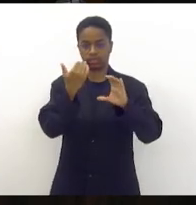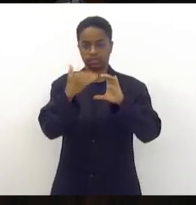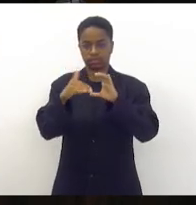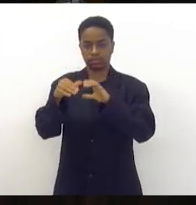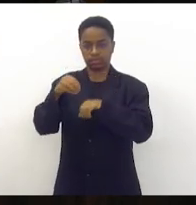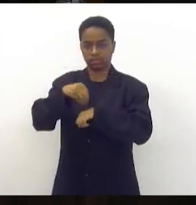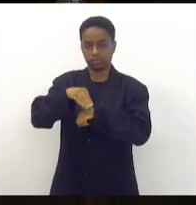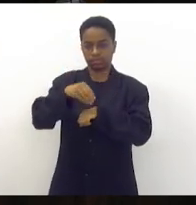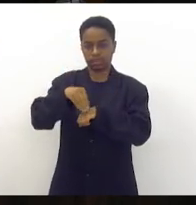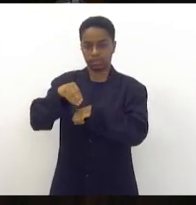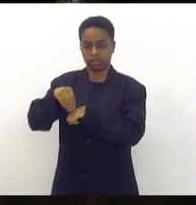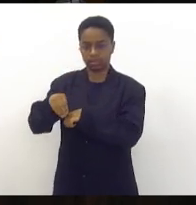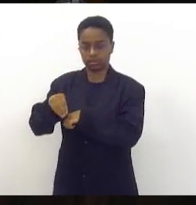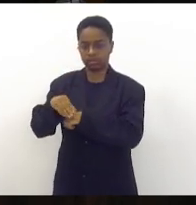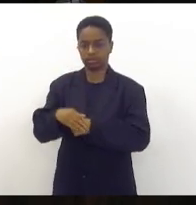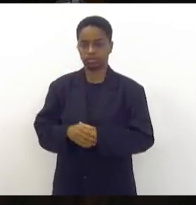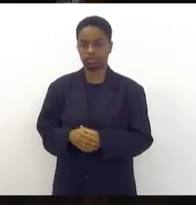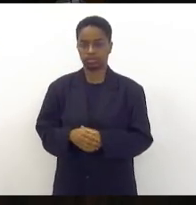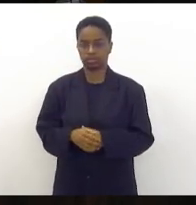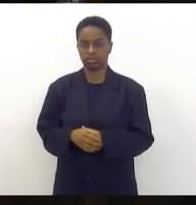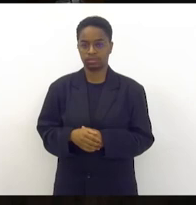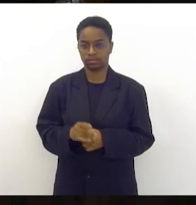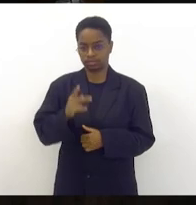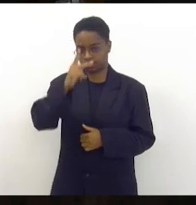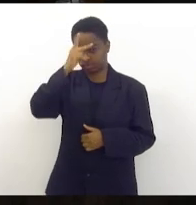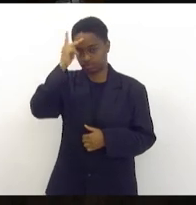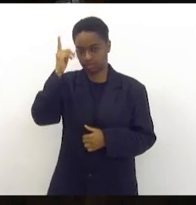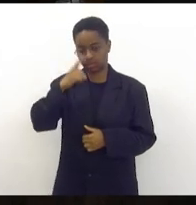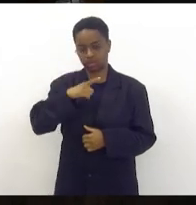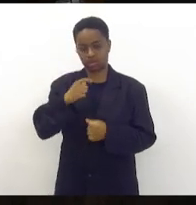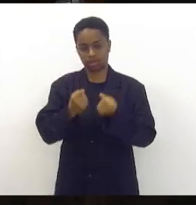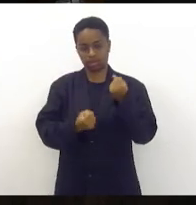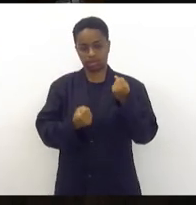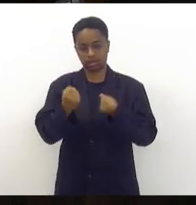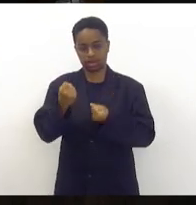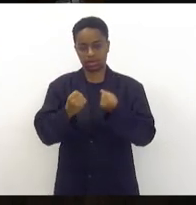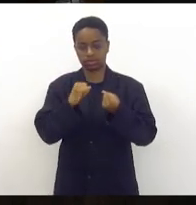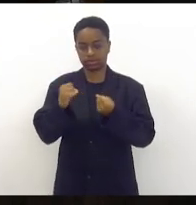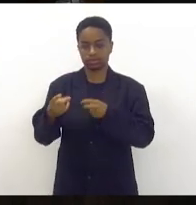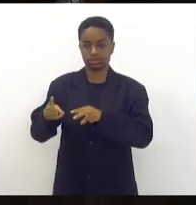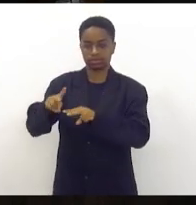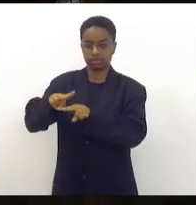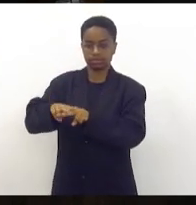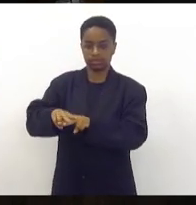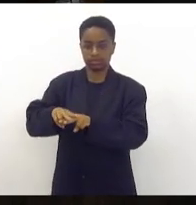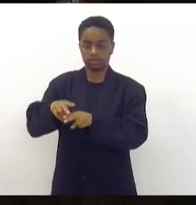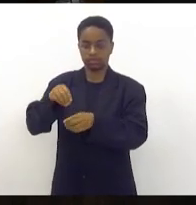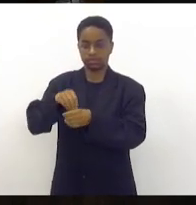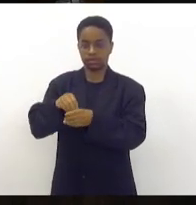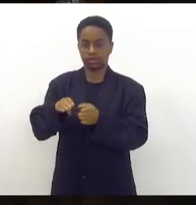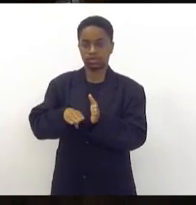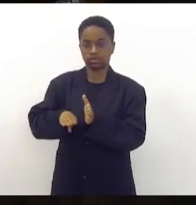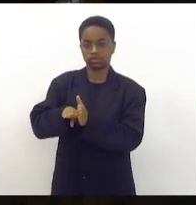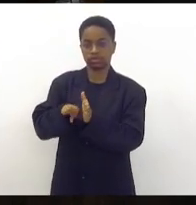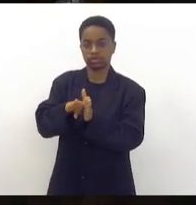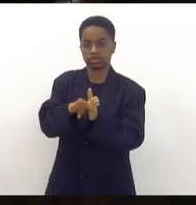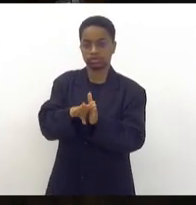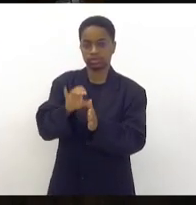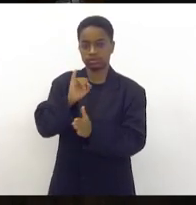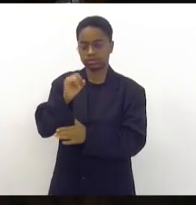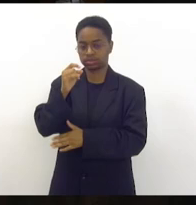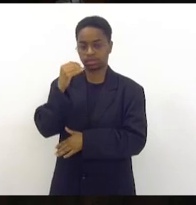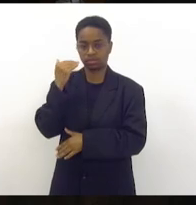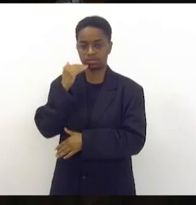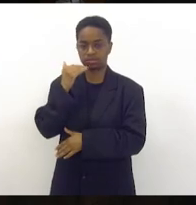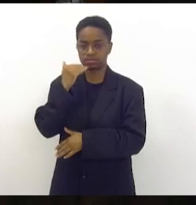mensagem aos proprietários de veículos apreendidos por estacionamentos irregulares no